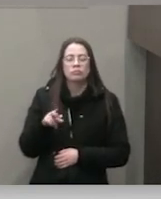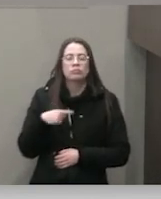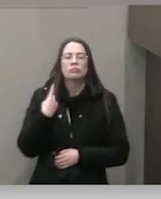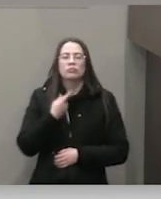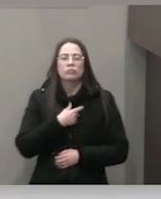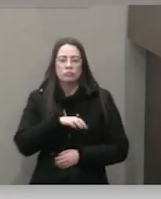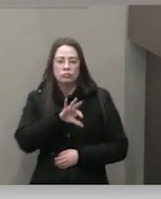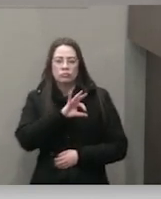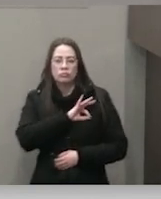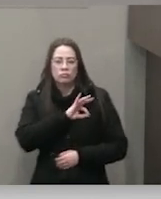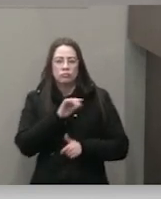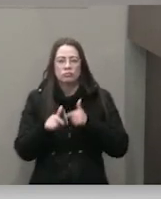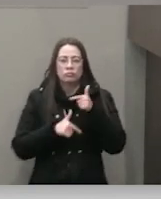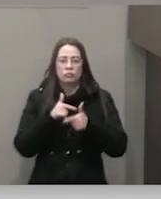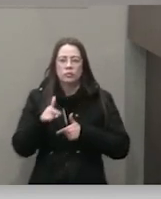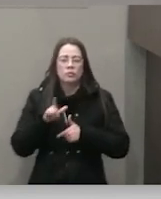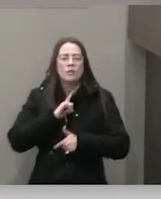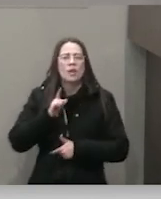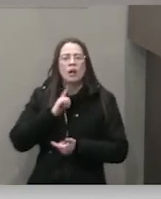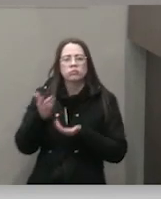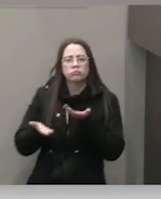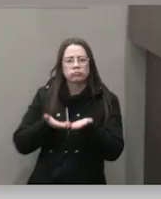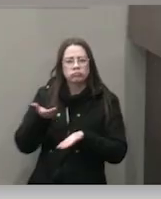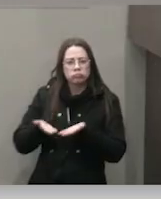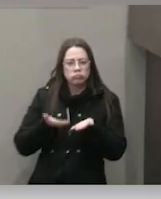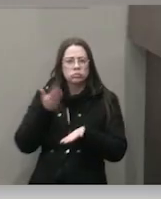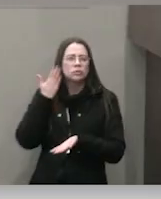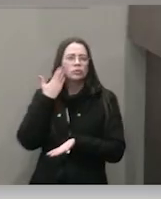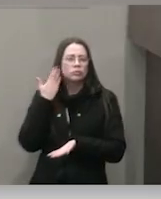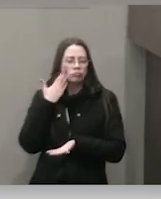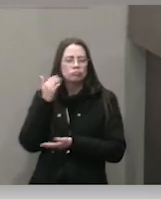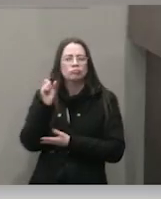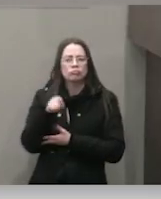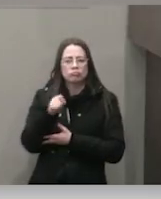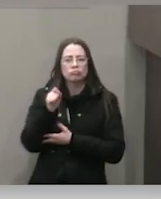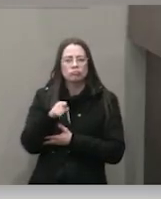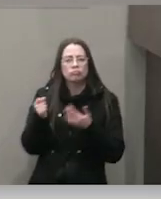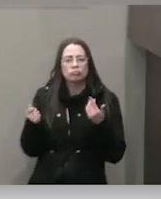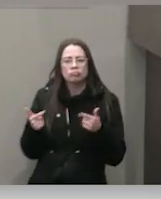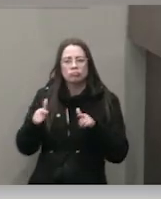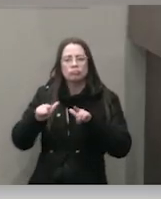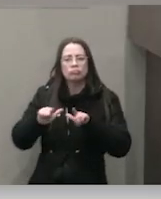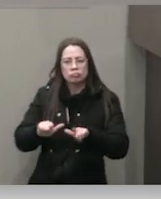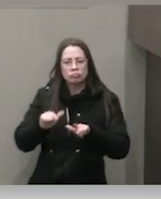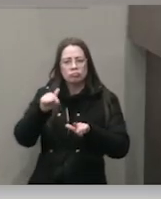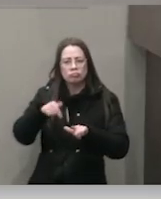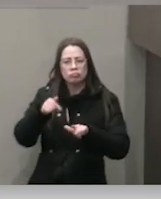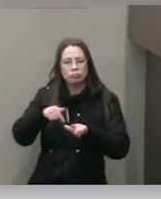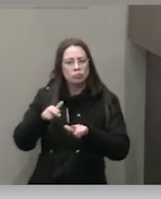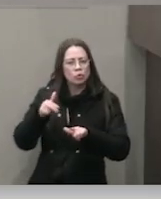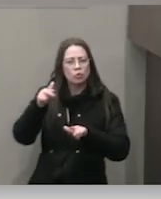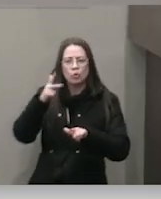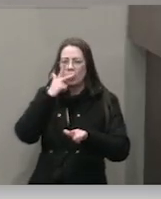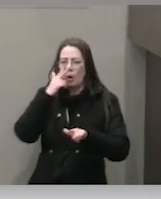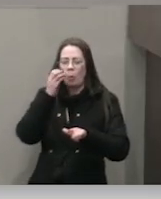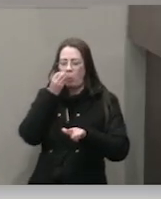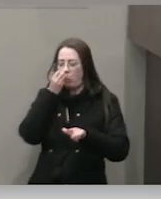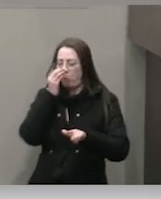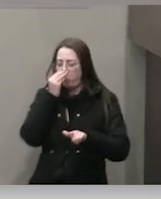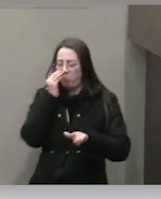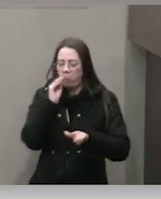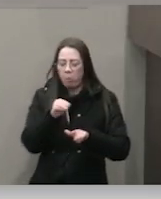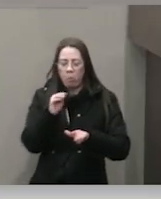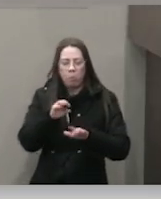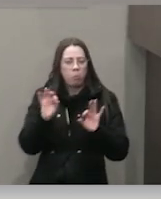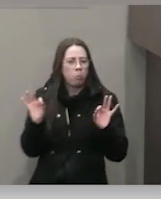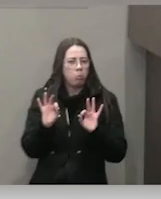sabiam que lá eles teriam um atendimento. Eles sabiam que lá, no mínimo, eles nunca iriam ficar desamparados. Saberiam que